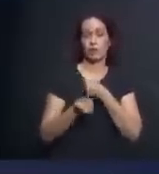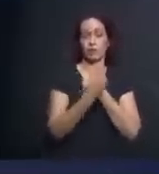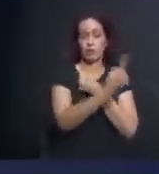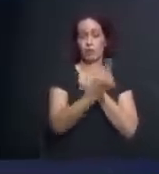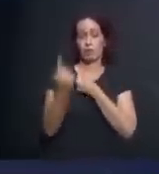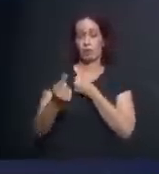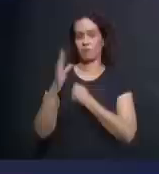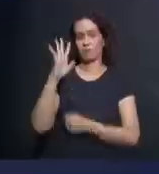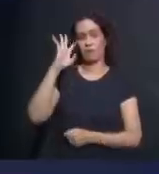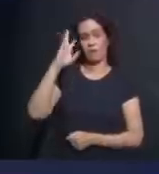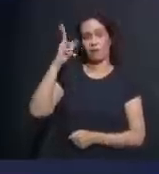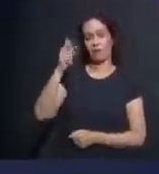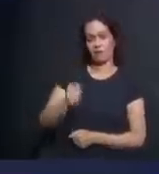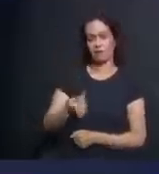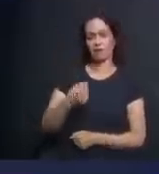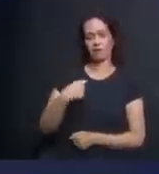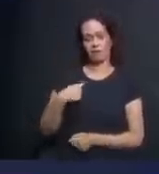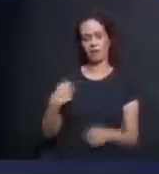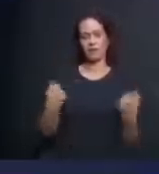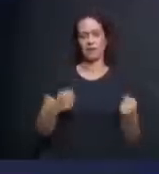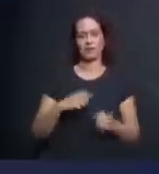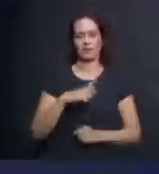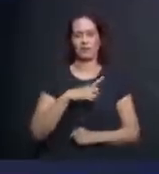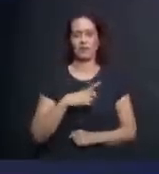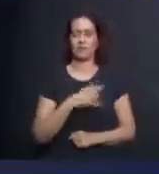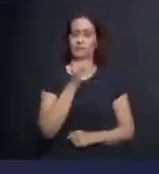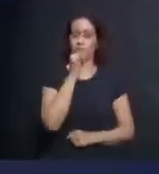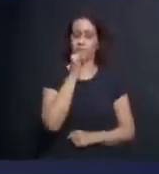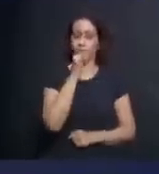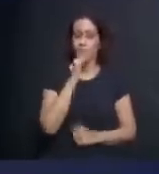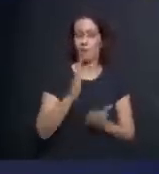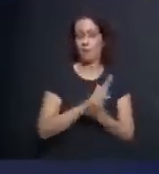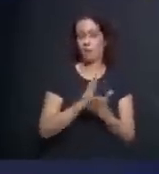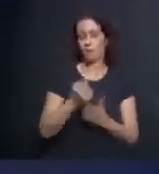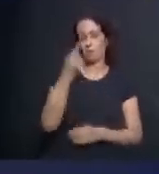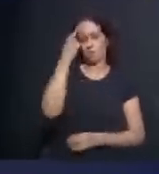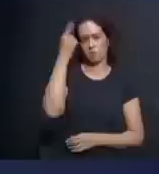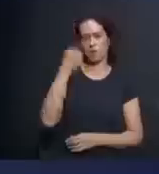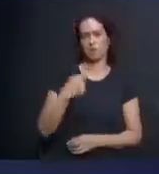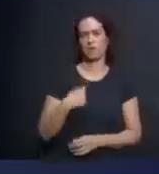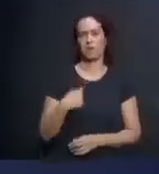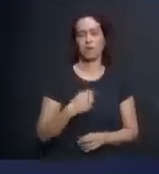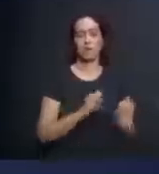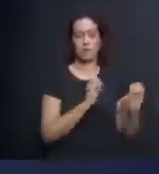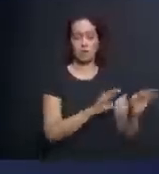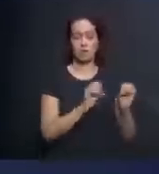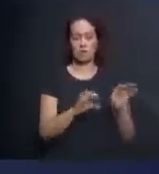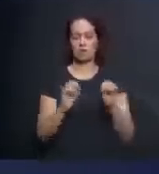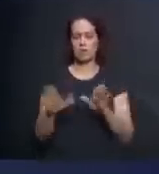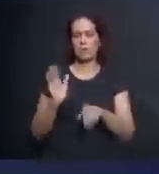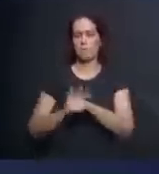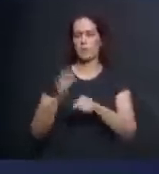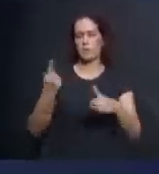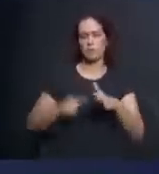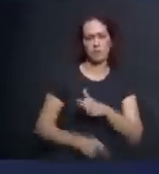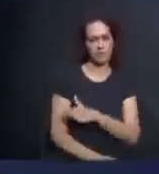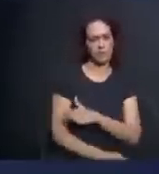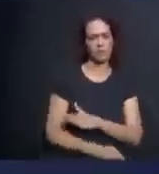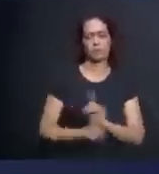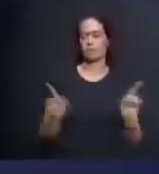acham que eu deveria ter. Por exemplo, muita gente acha que eu deveria ensinar de forma mais didática e profunda.